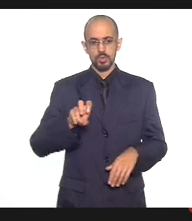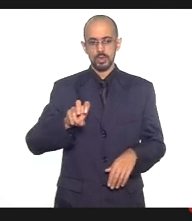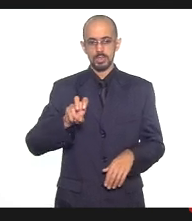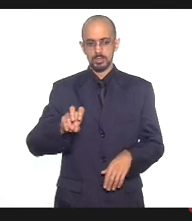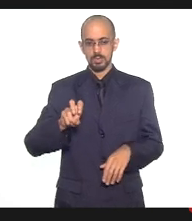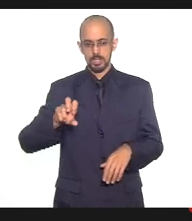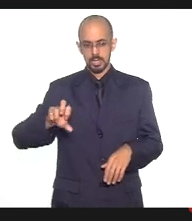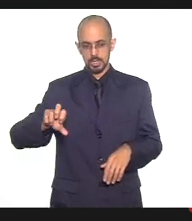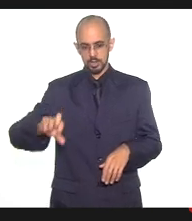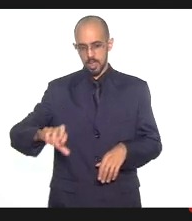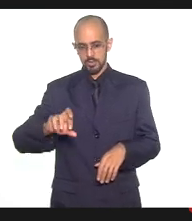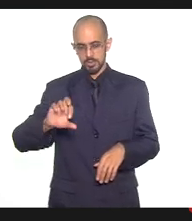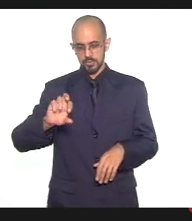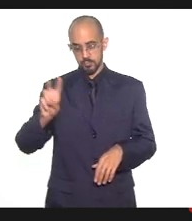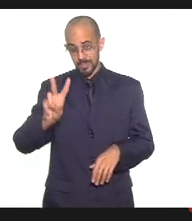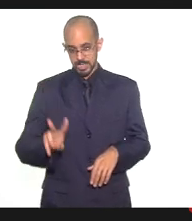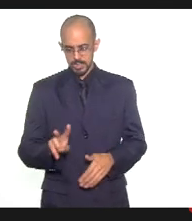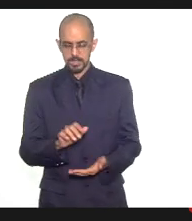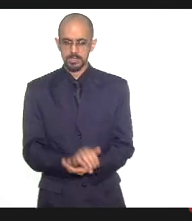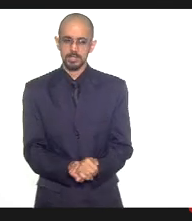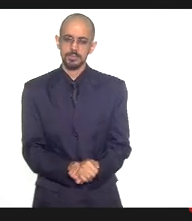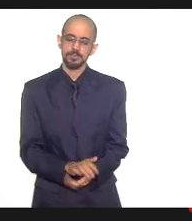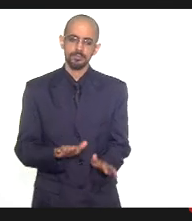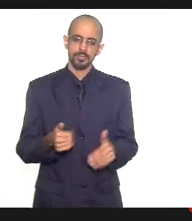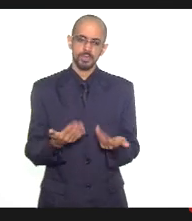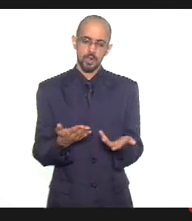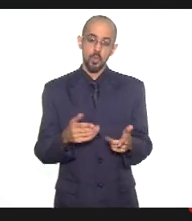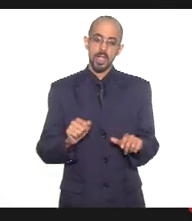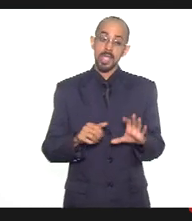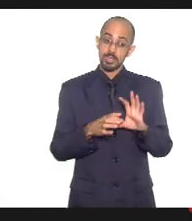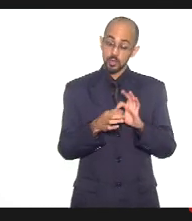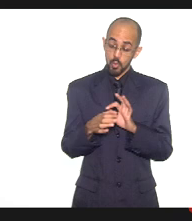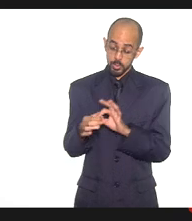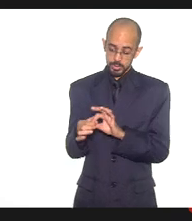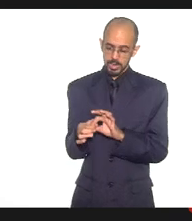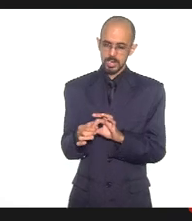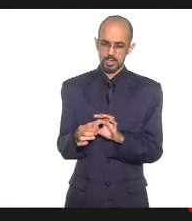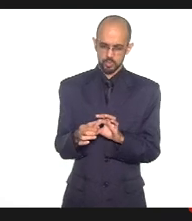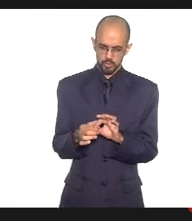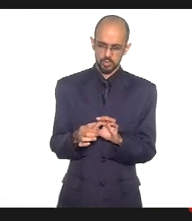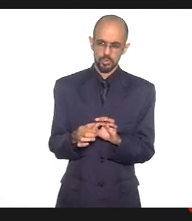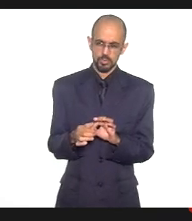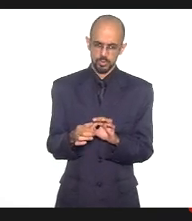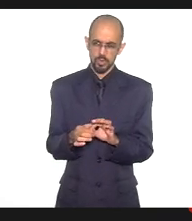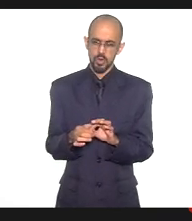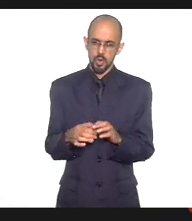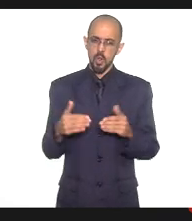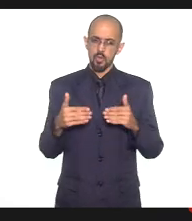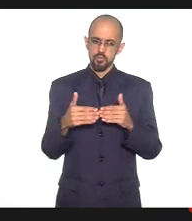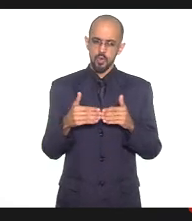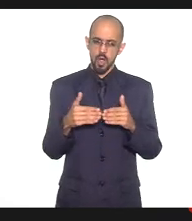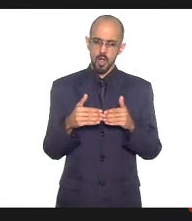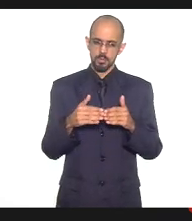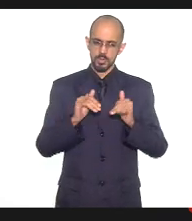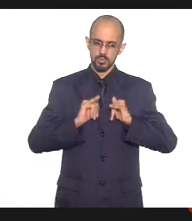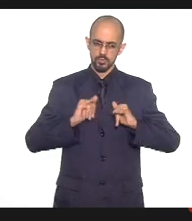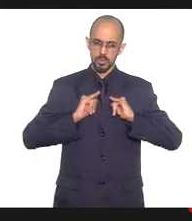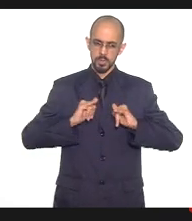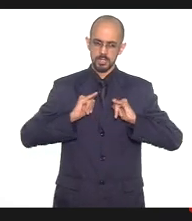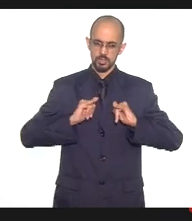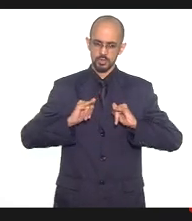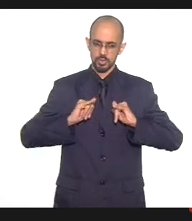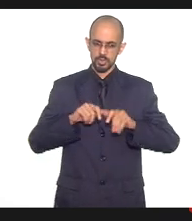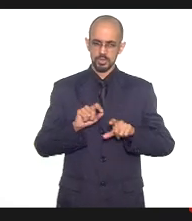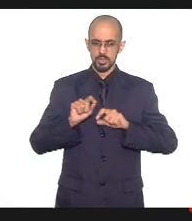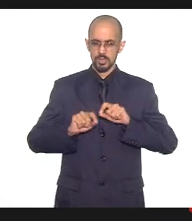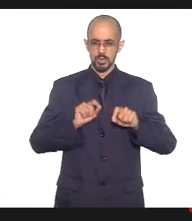Essa situação adversa em 2020, conforme os dados do balanço publicado, levou a Shell Brasil